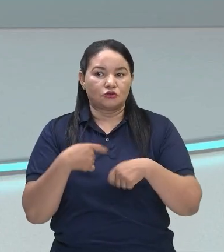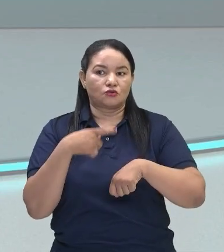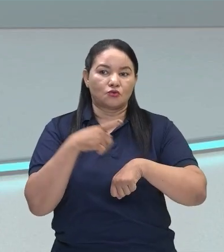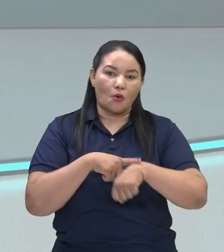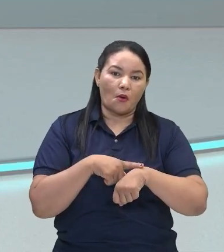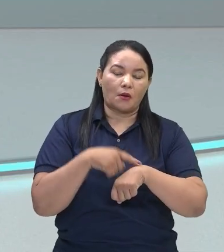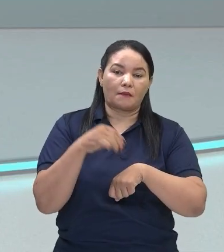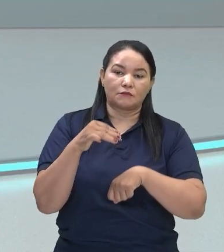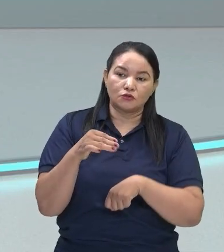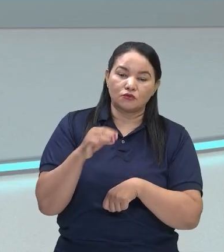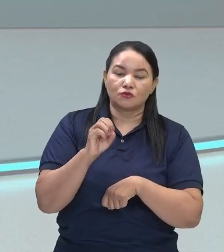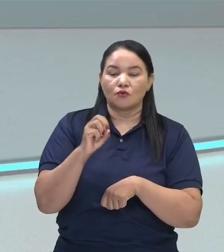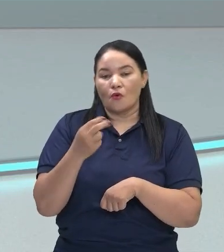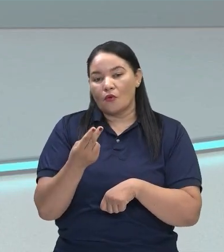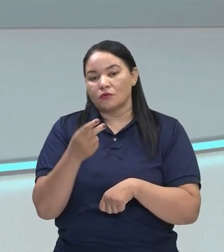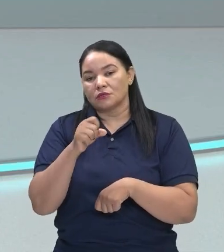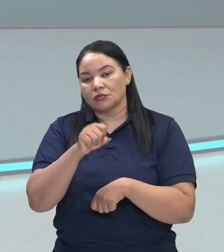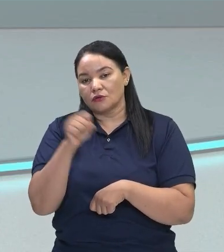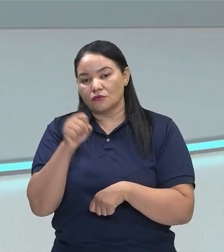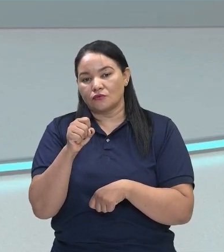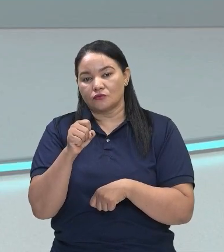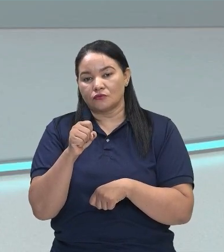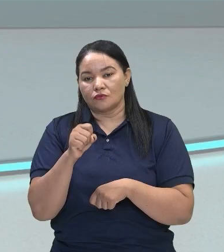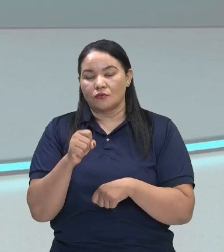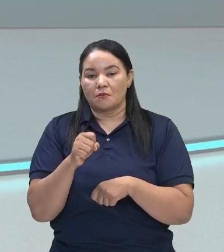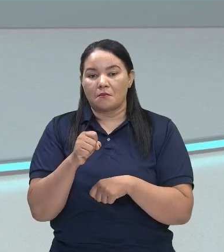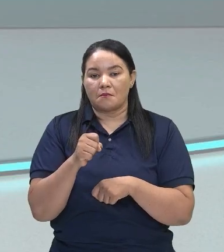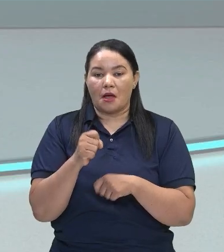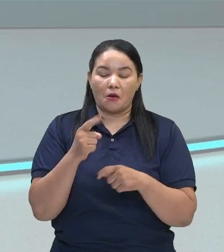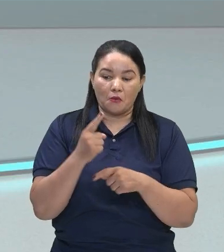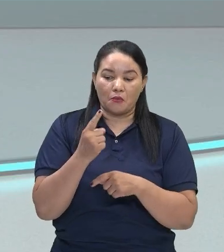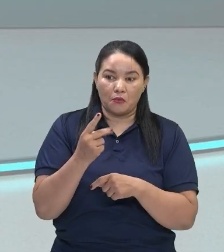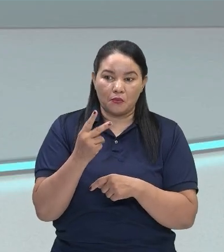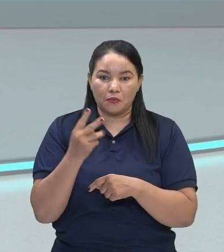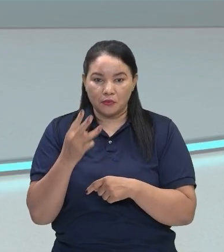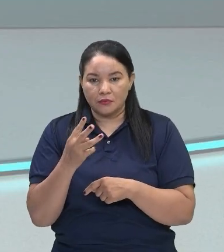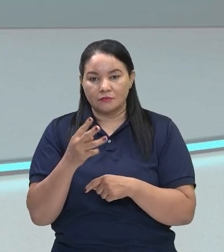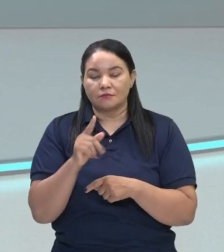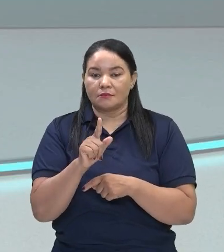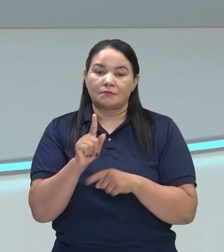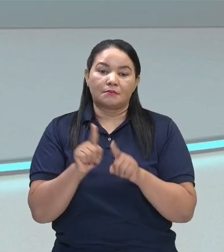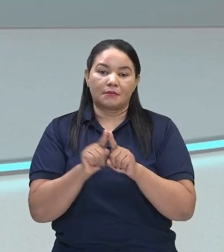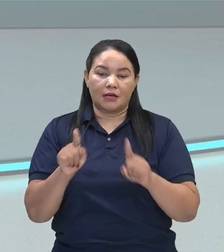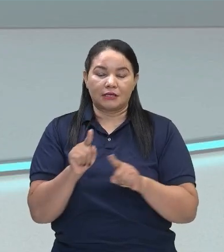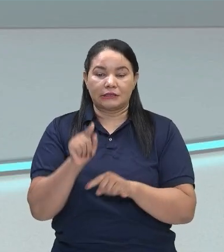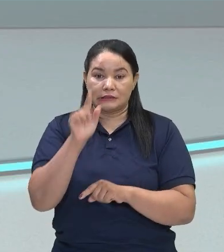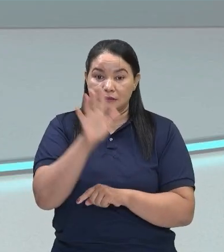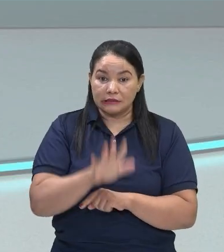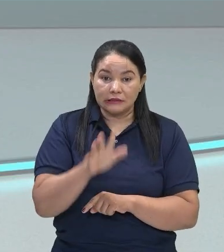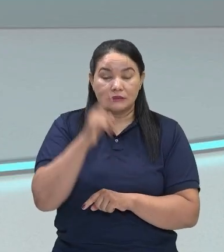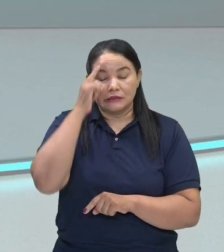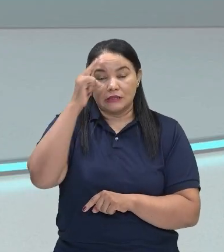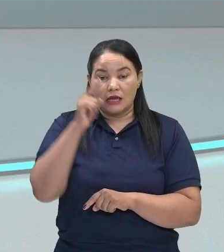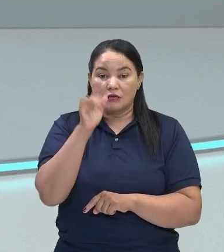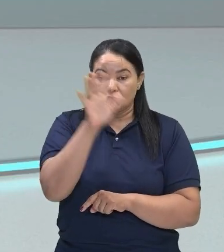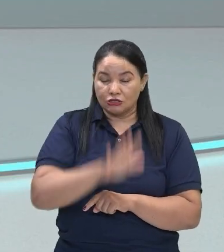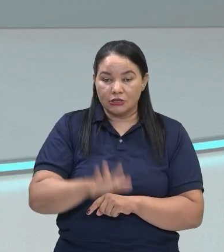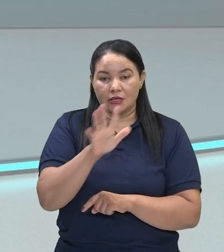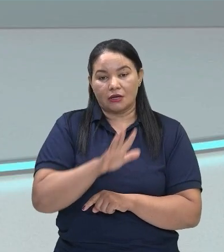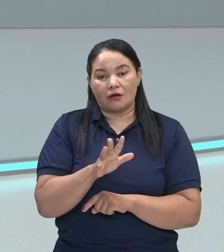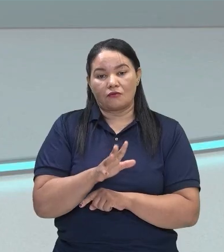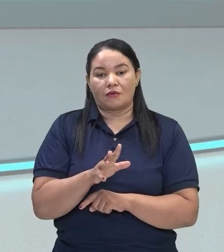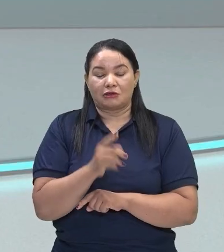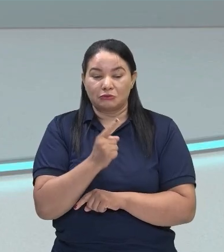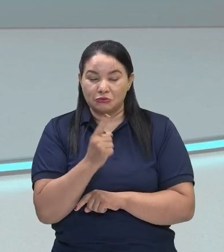de segundo para contar esse tempo. Mas tempo, né, como ideia geral, ele é incontável. É o caso também de água.